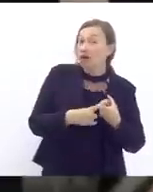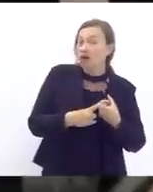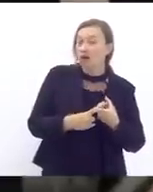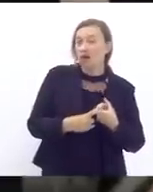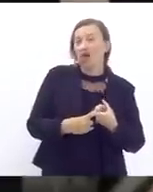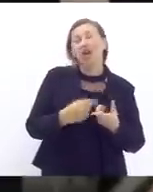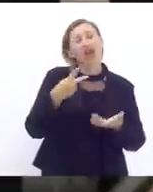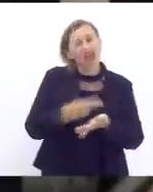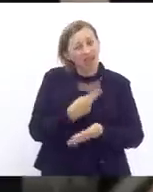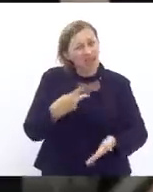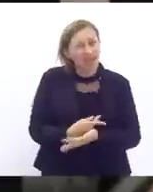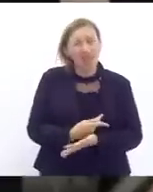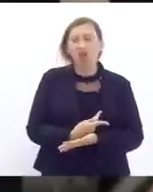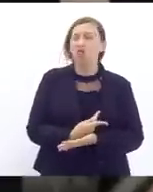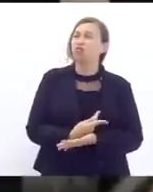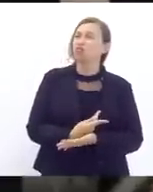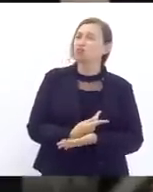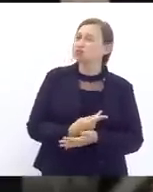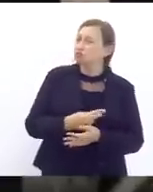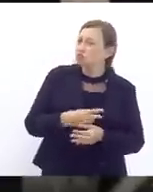legalidade junto